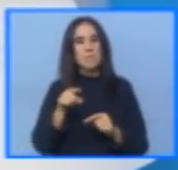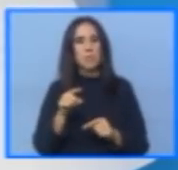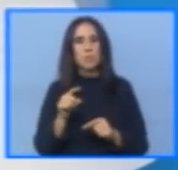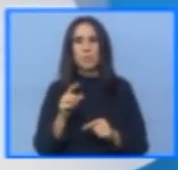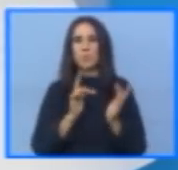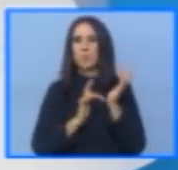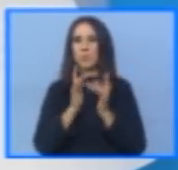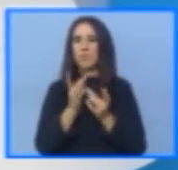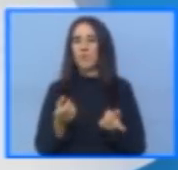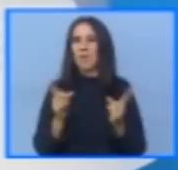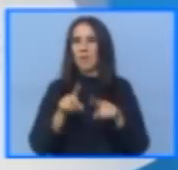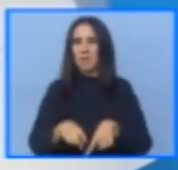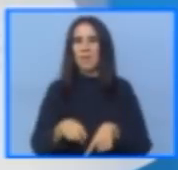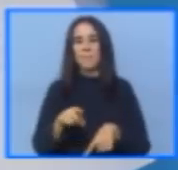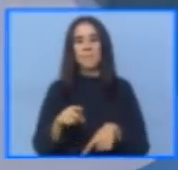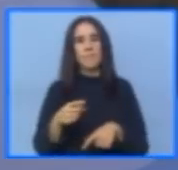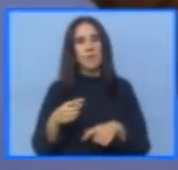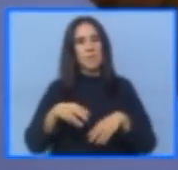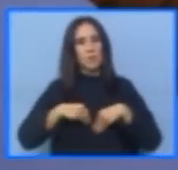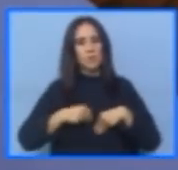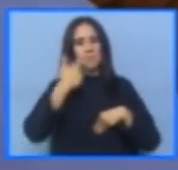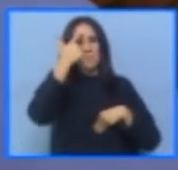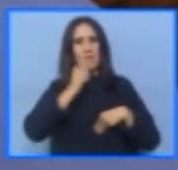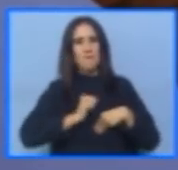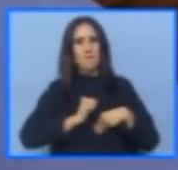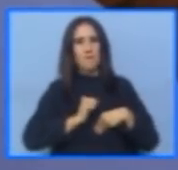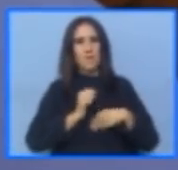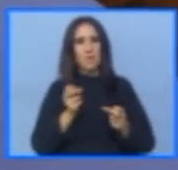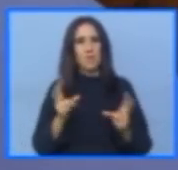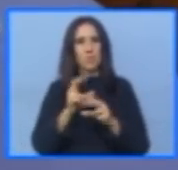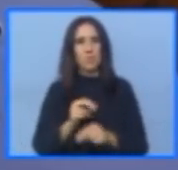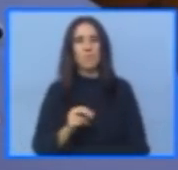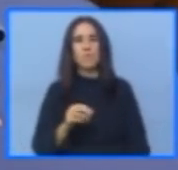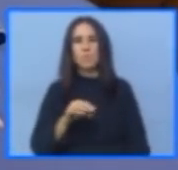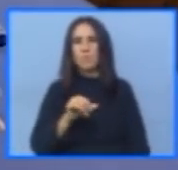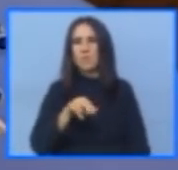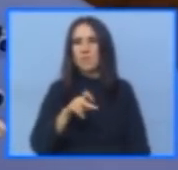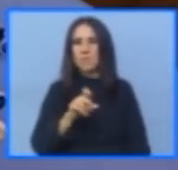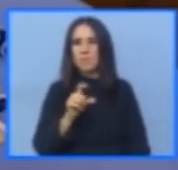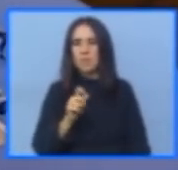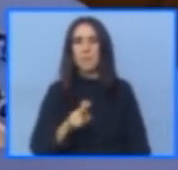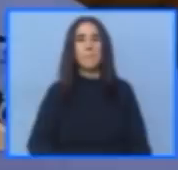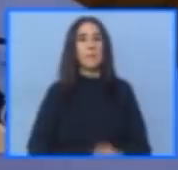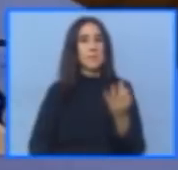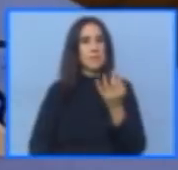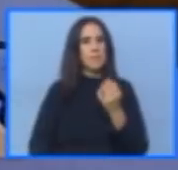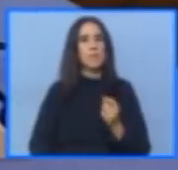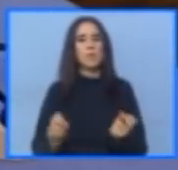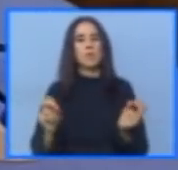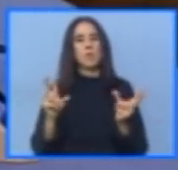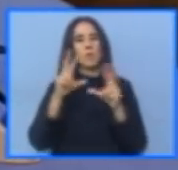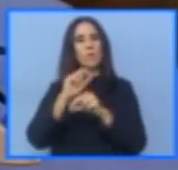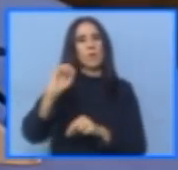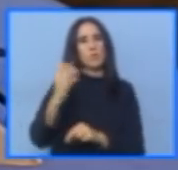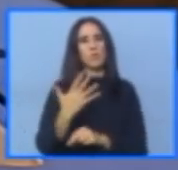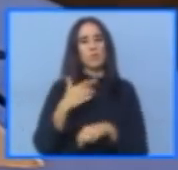depois Jesus recuperar e vai assumi-lo como seu. De novo aqui, exatamente, a luz nova que mostra um tempo